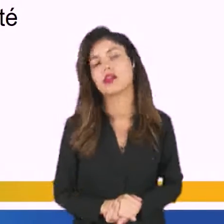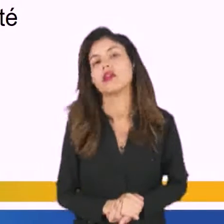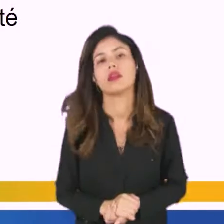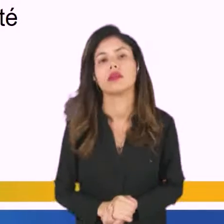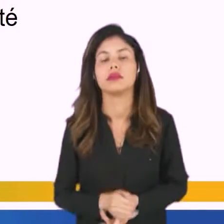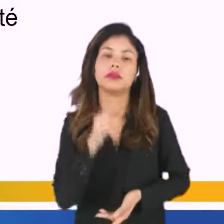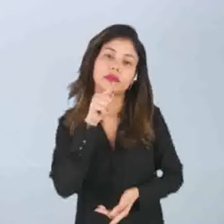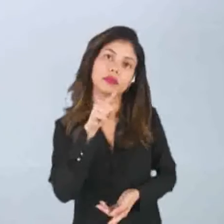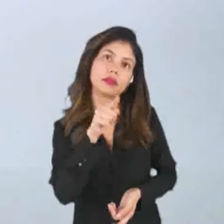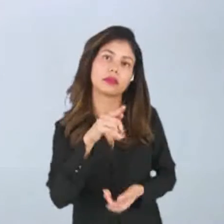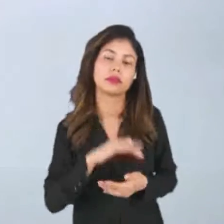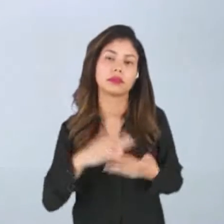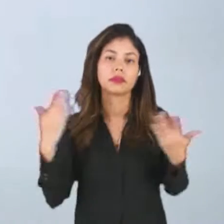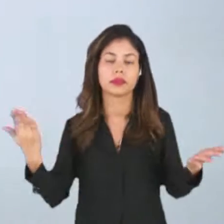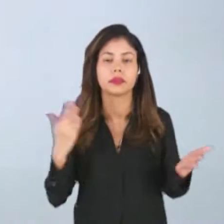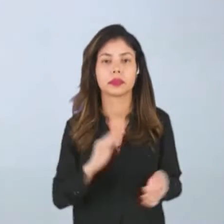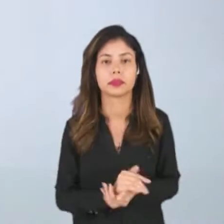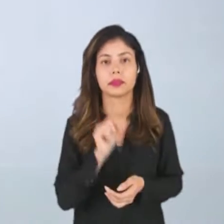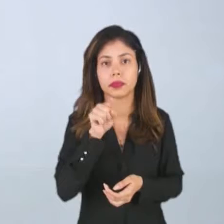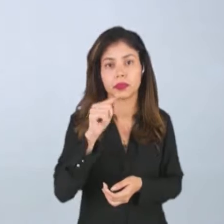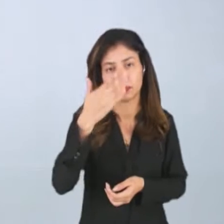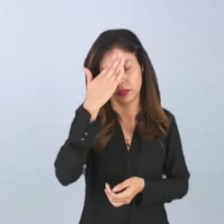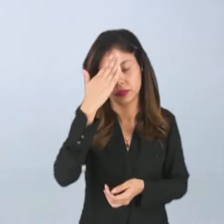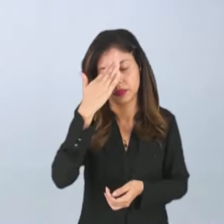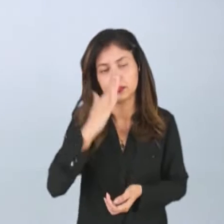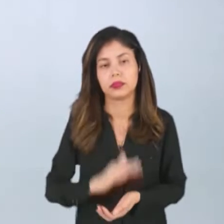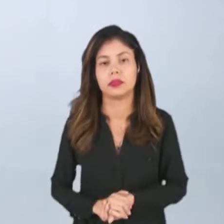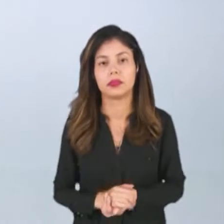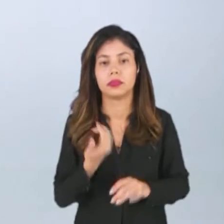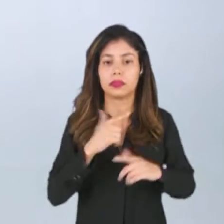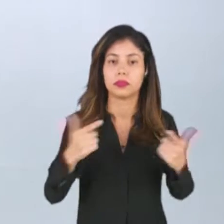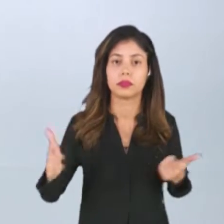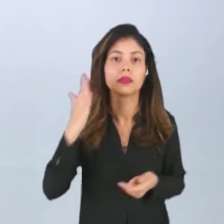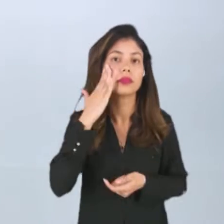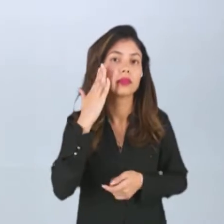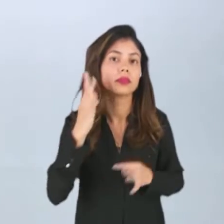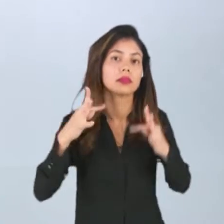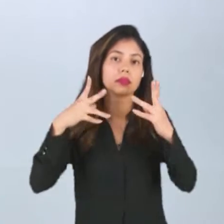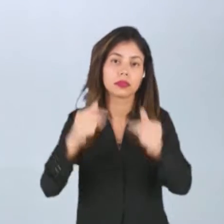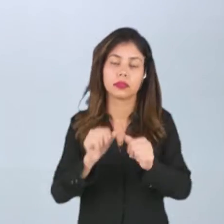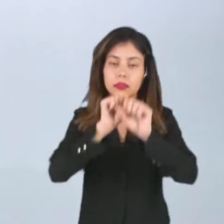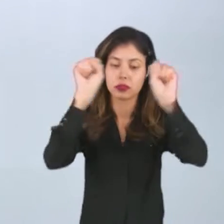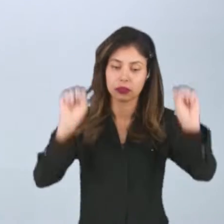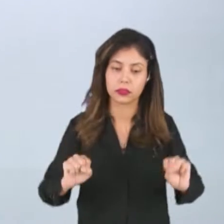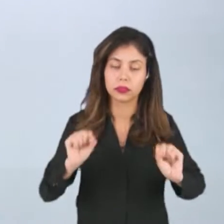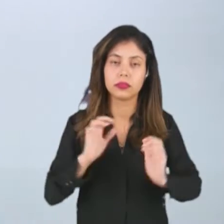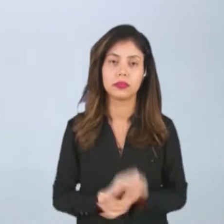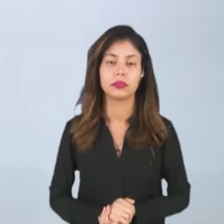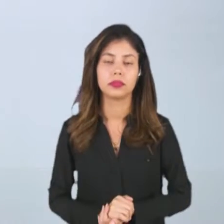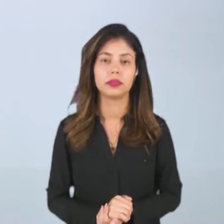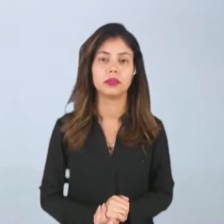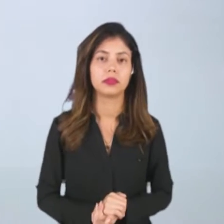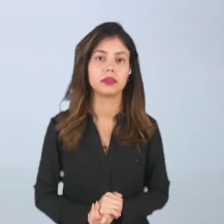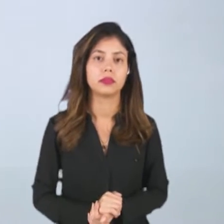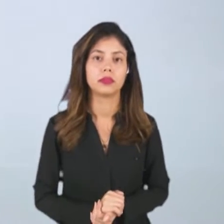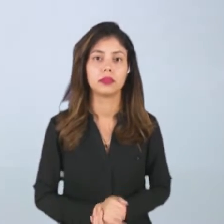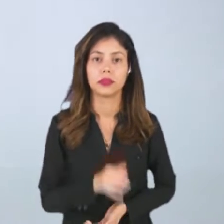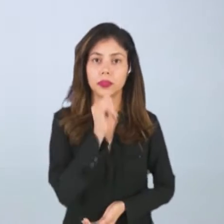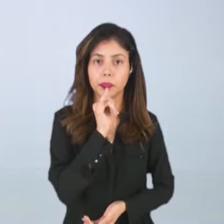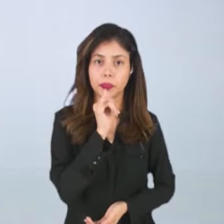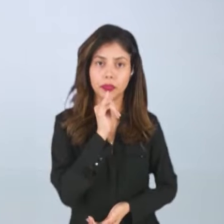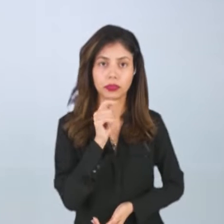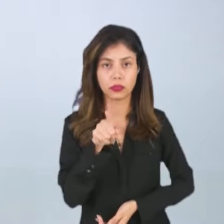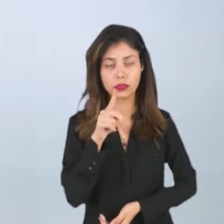escalonado. Para isso, pessoal, para vocês terem um maior entendimento sobre o sistema escalonado, nós vamos a